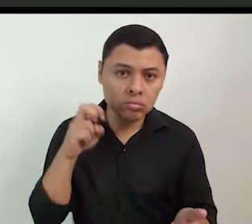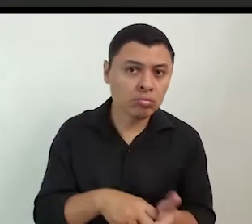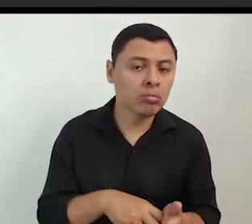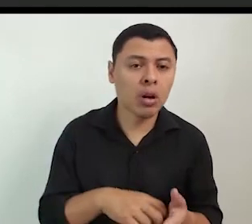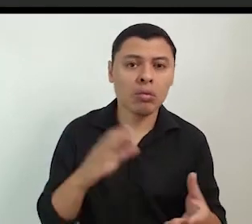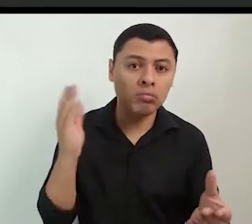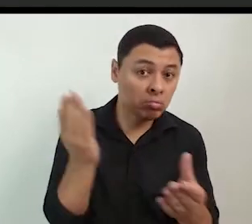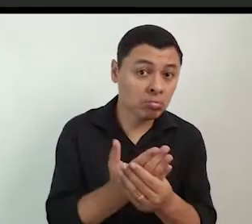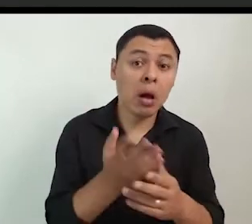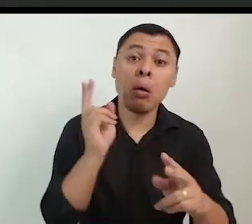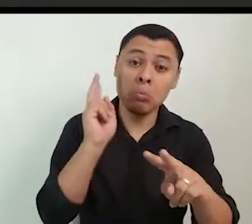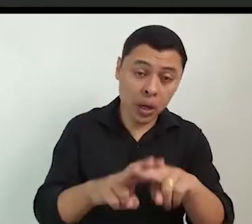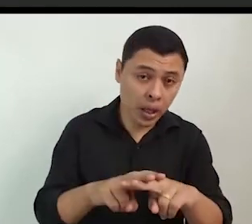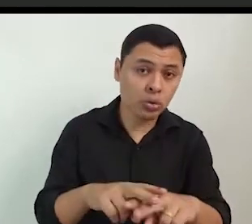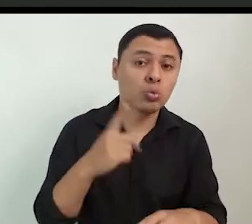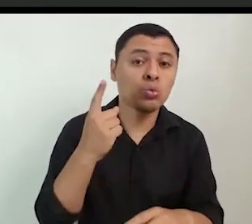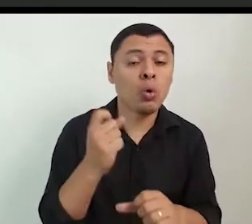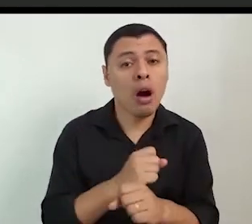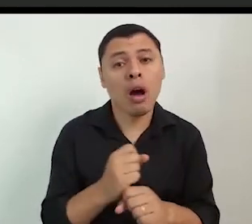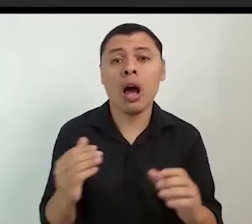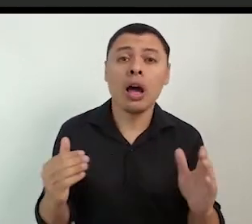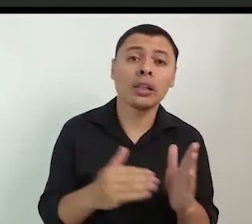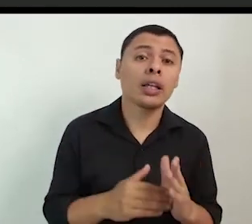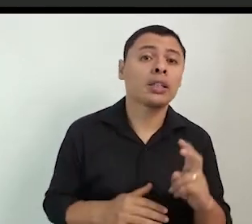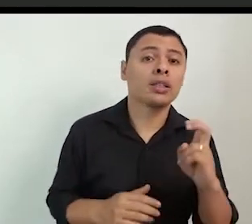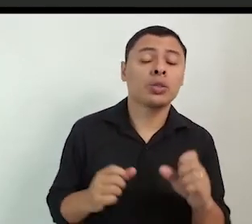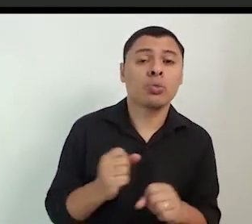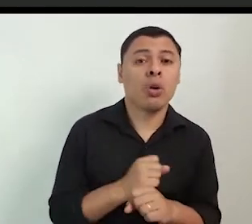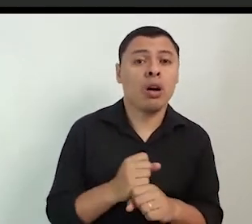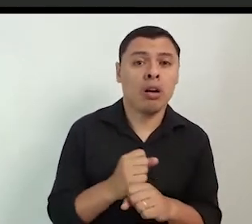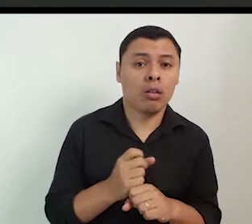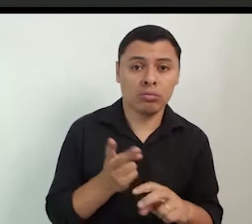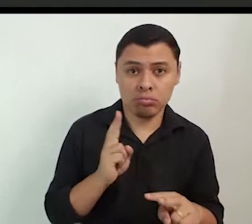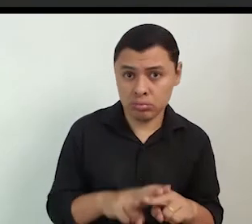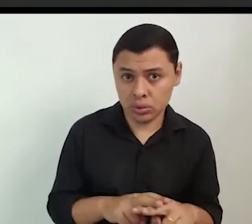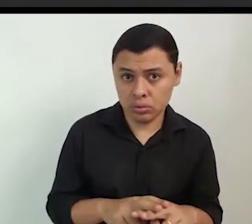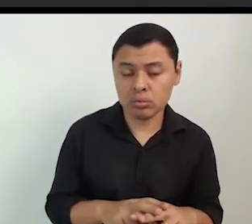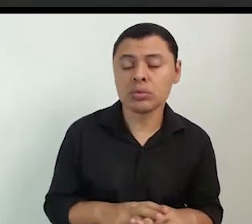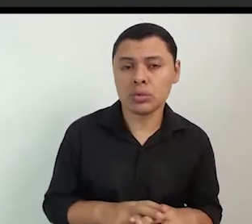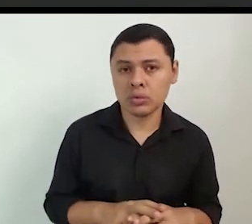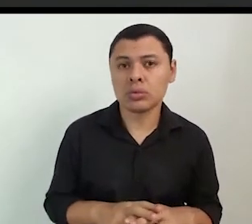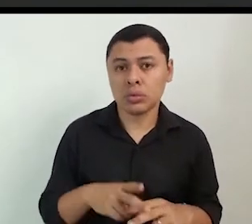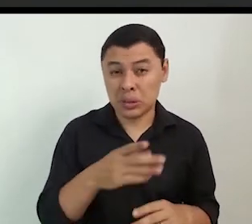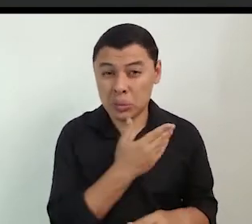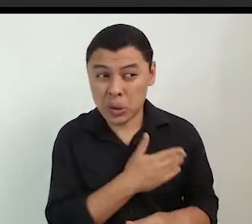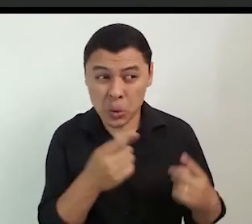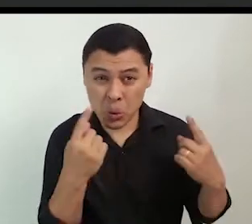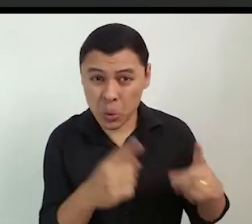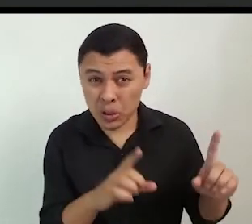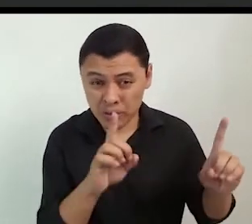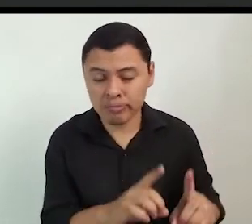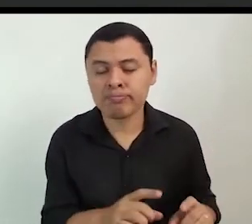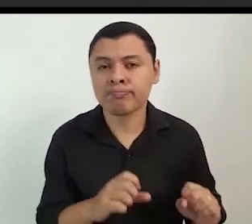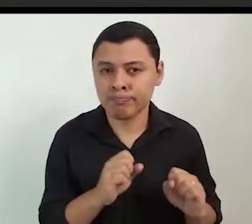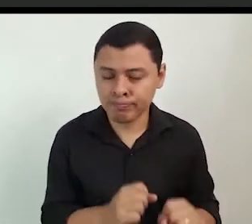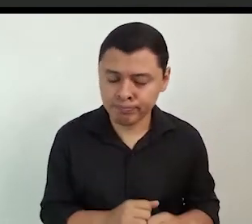reclusão quando a gente detecta esse tipo de preconceito contra as pessoas com deficiência. E um exemplo de